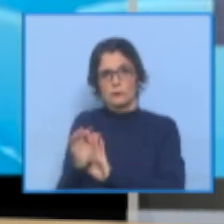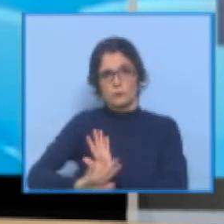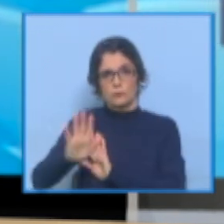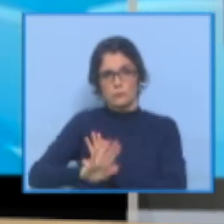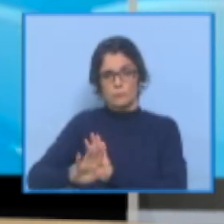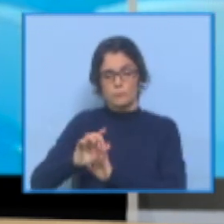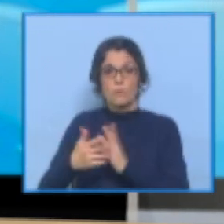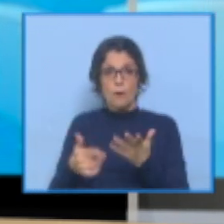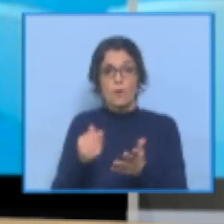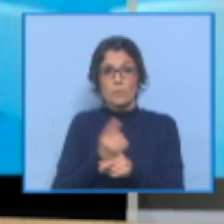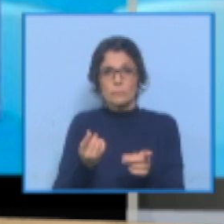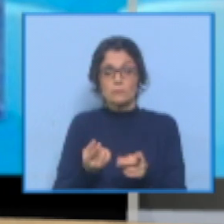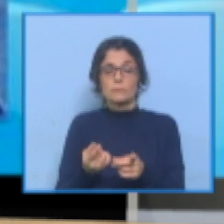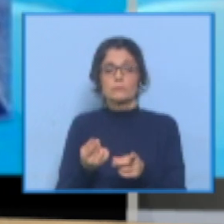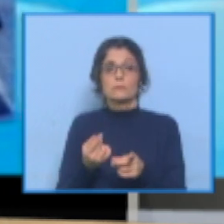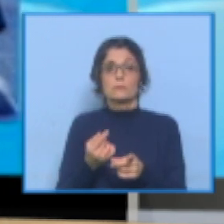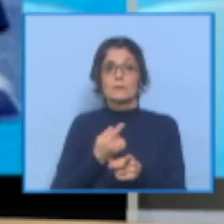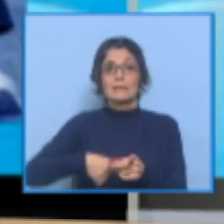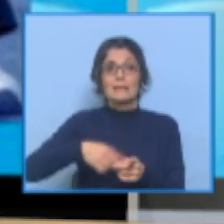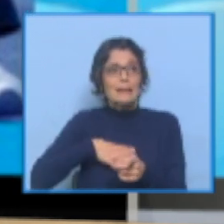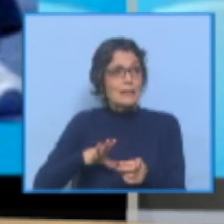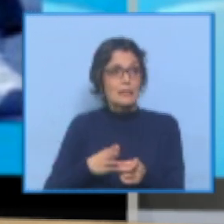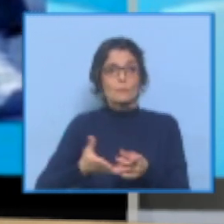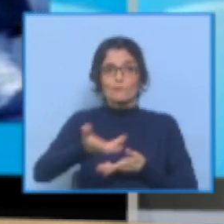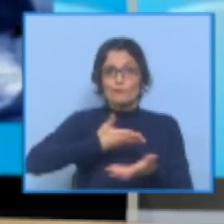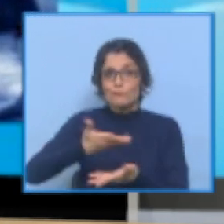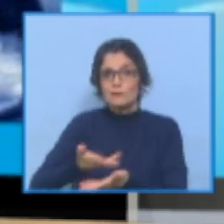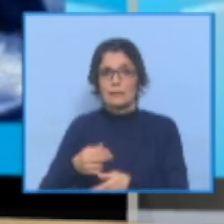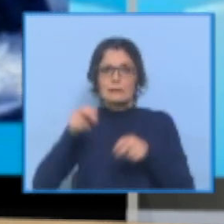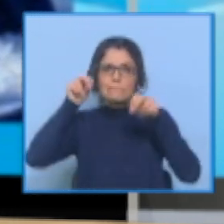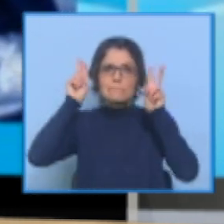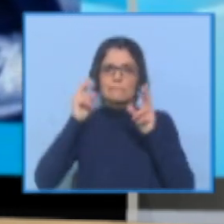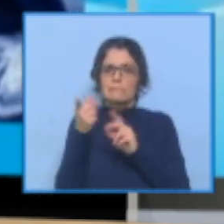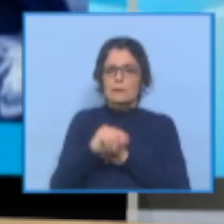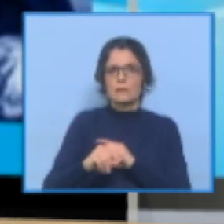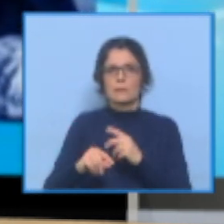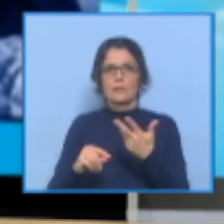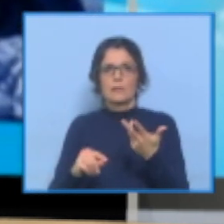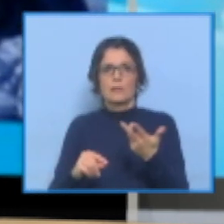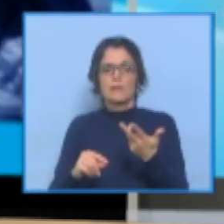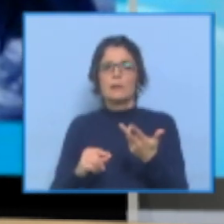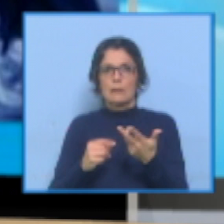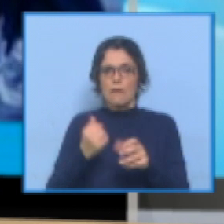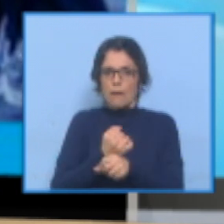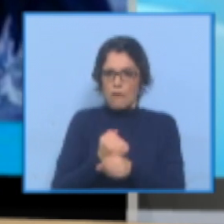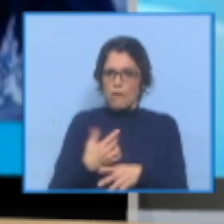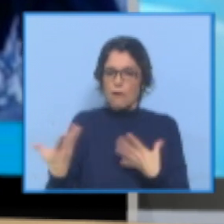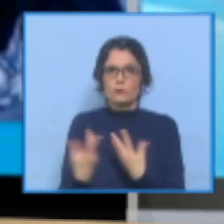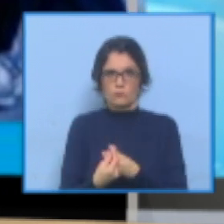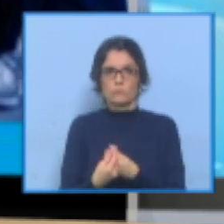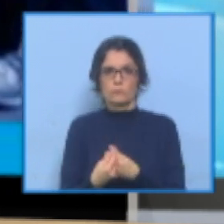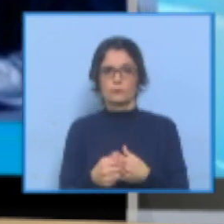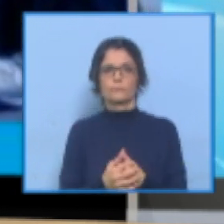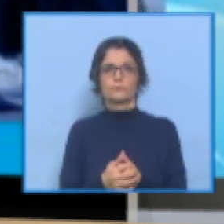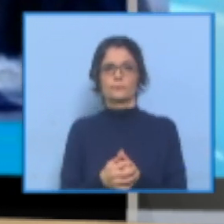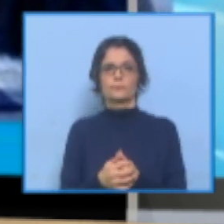podermos falar e para podermos estar alertas e atentos para podermos também poder atuar, que é fundamental. E que repercussão está a ter,